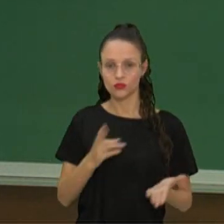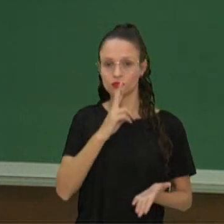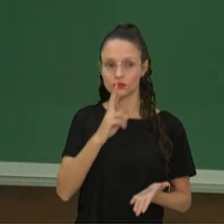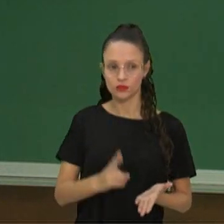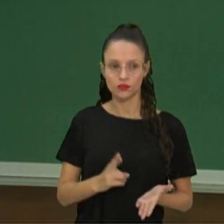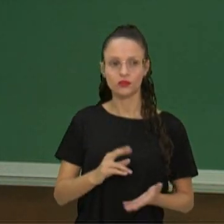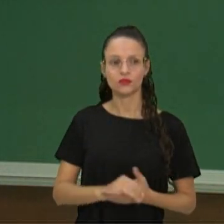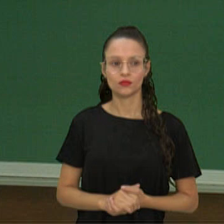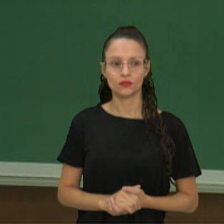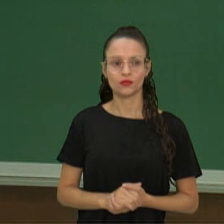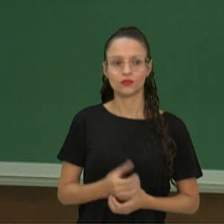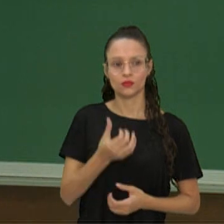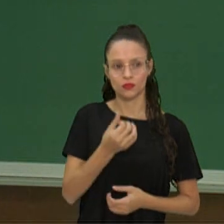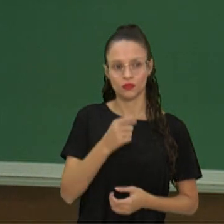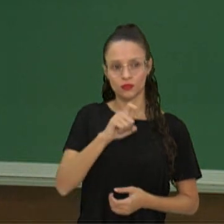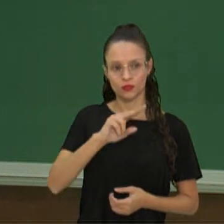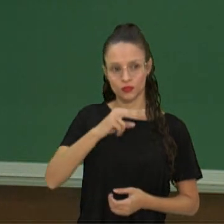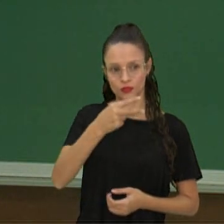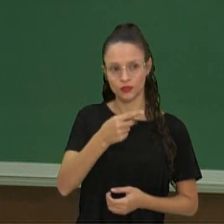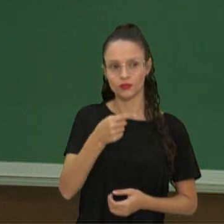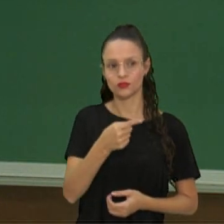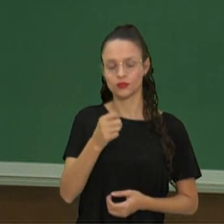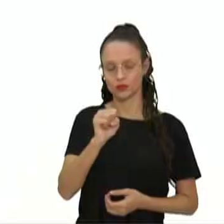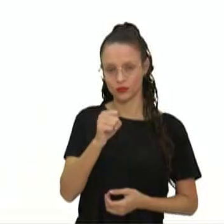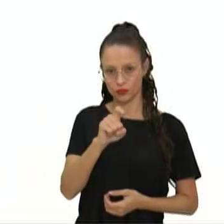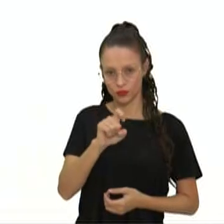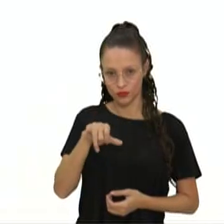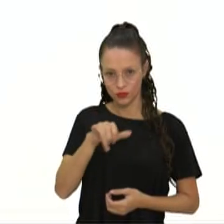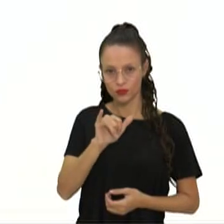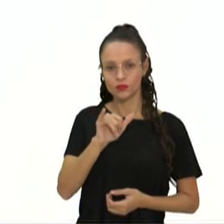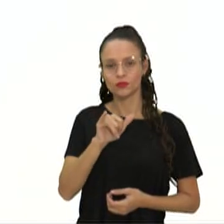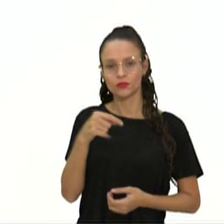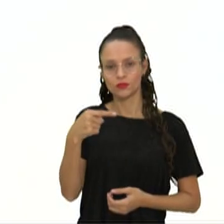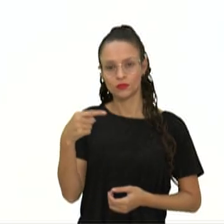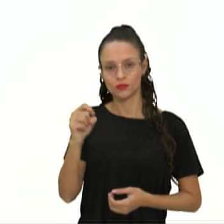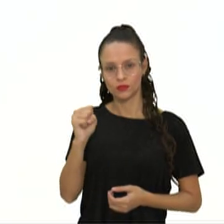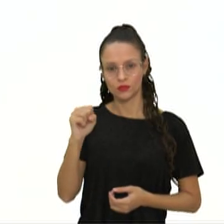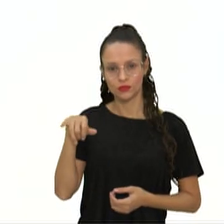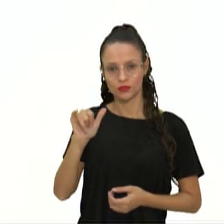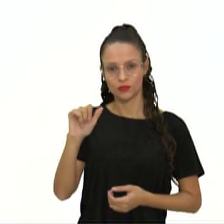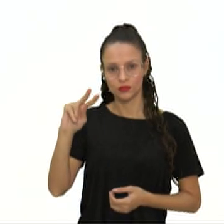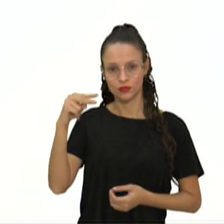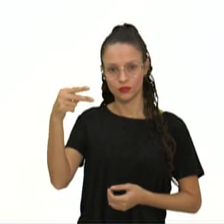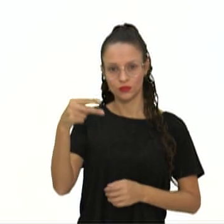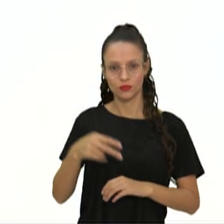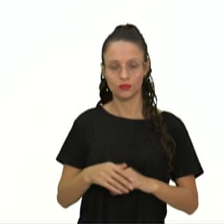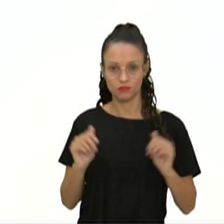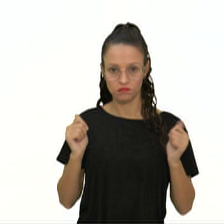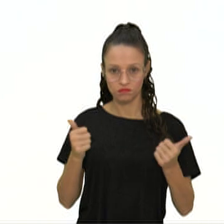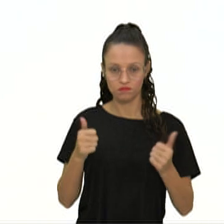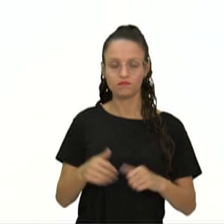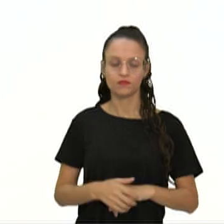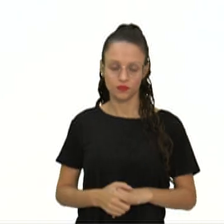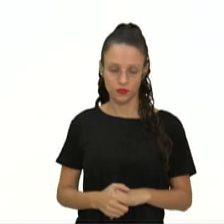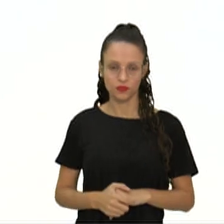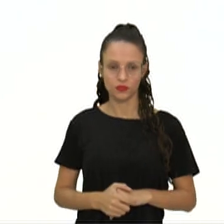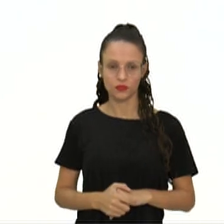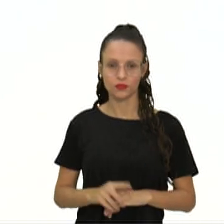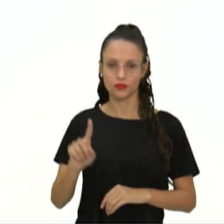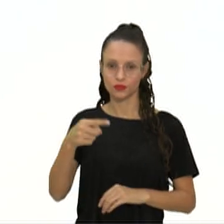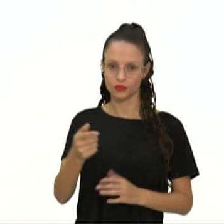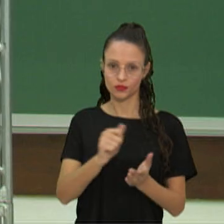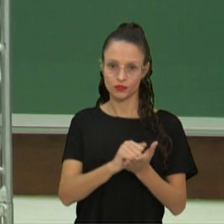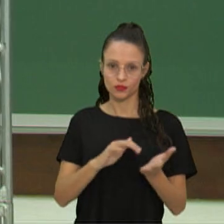vai ser o quê? 6x ao quadrado menos 8xy menos 8y ao quadrado. Tudo bem? Vamos para o